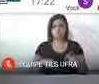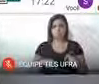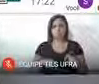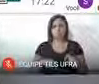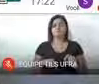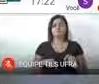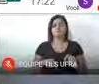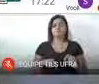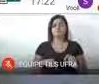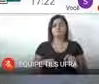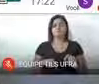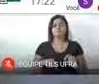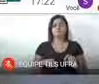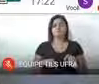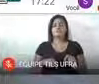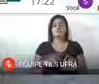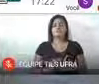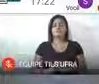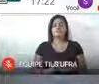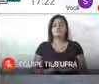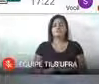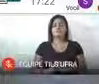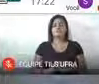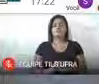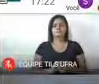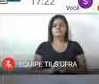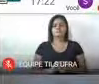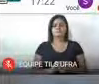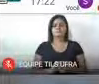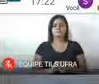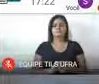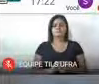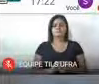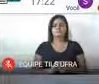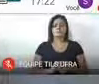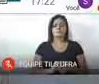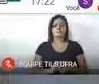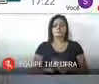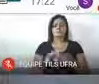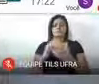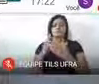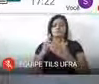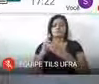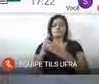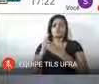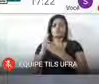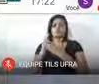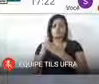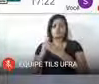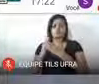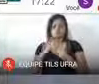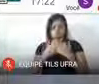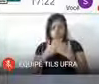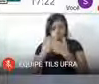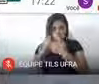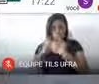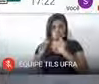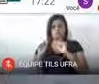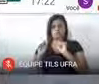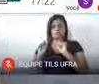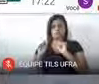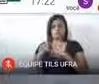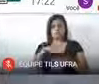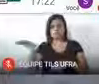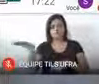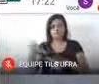predominante católica, da região da comunidade quilombola Mel da Pedreira, predominantemente evangélica, e da